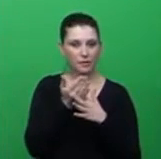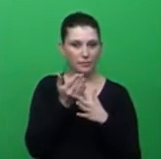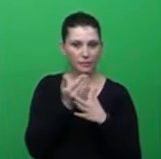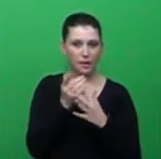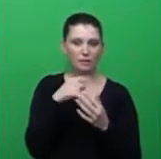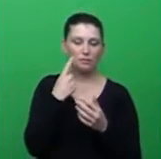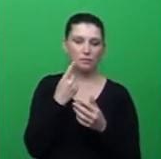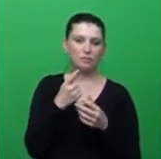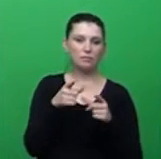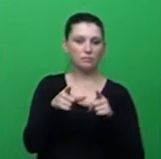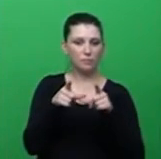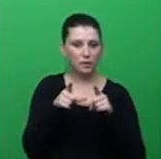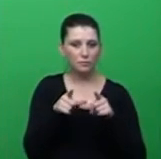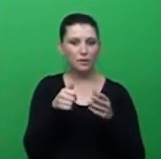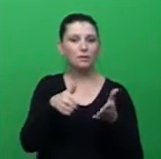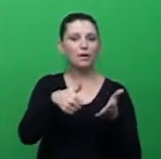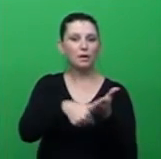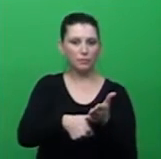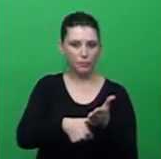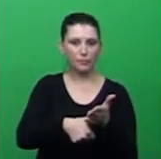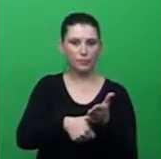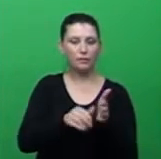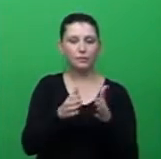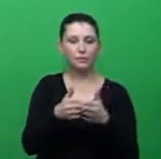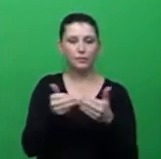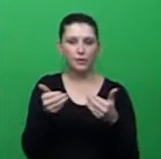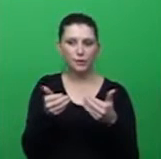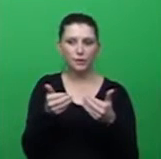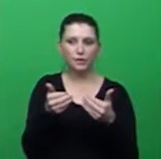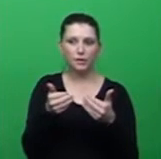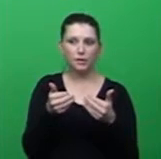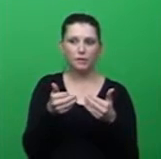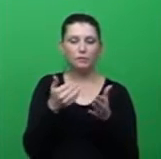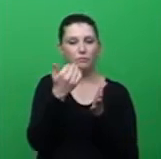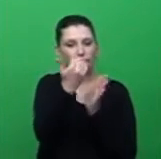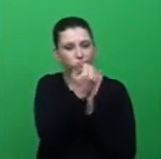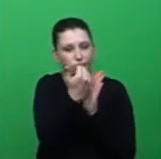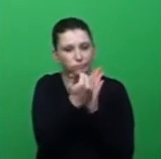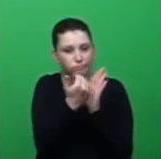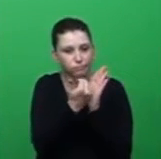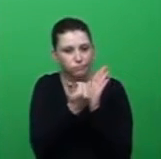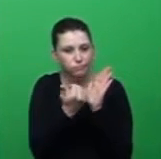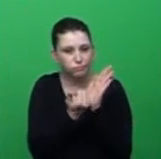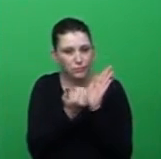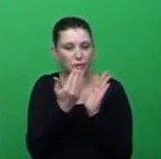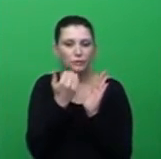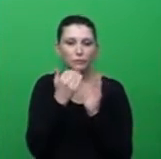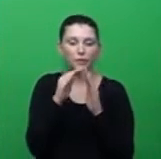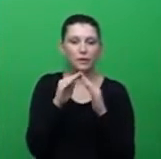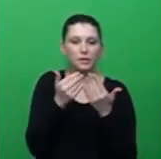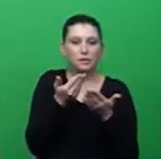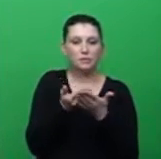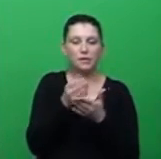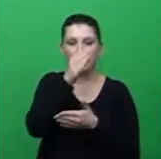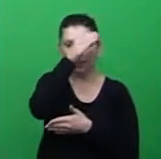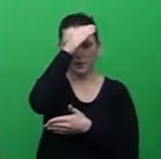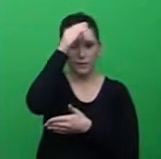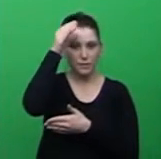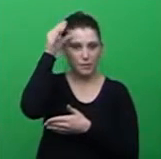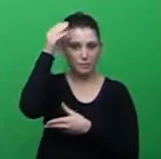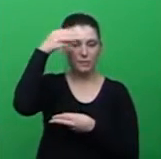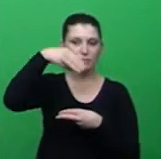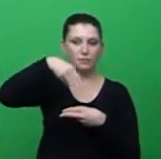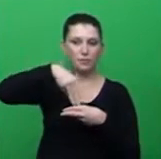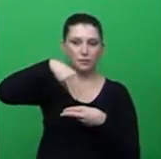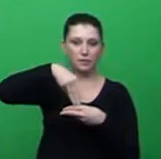autoria desta vereadora, um requerimento solicitando o cardápio escolar do município de Criciúma, até porque